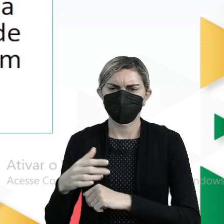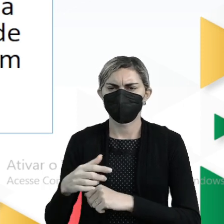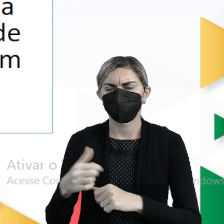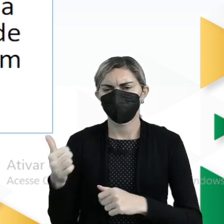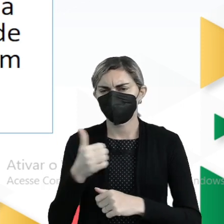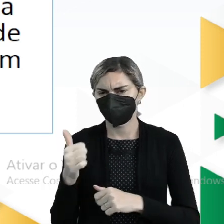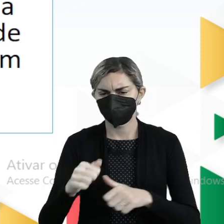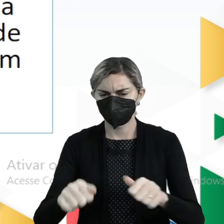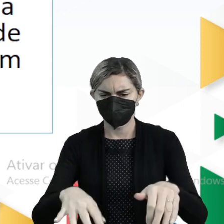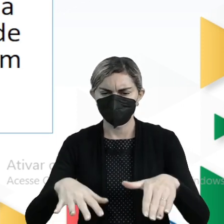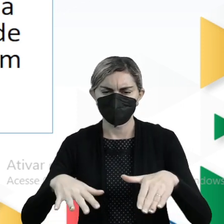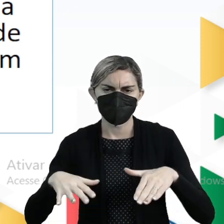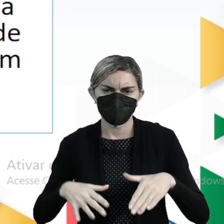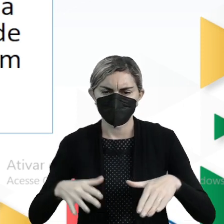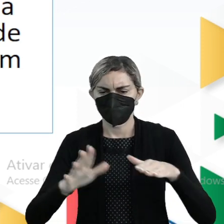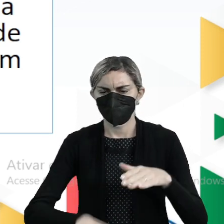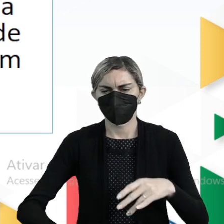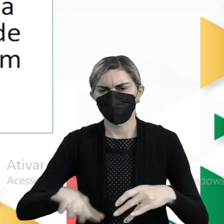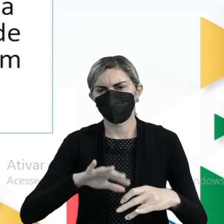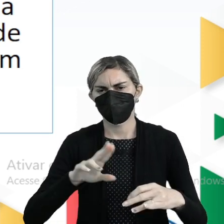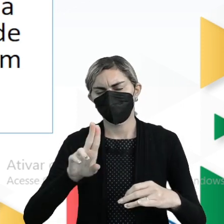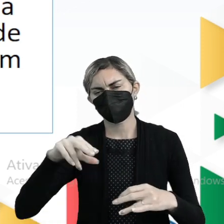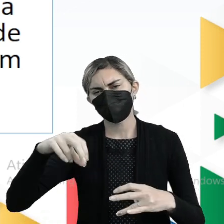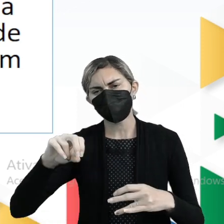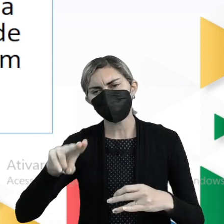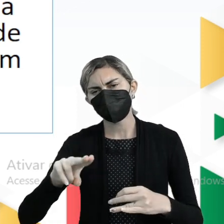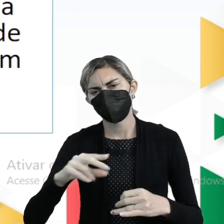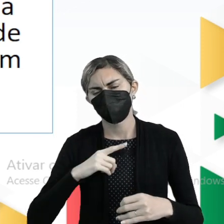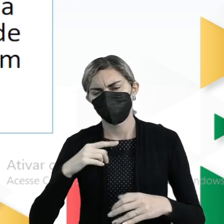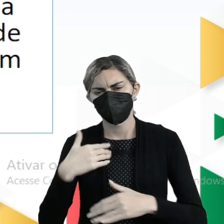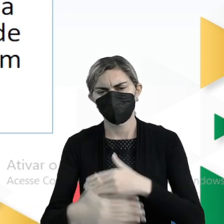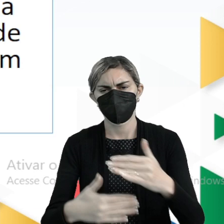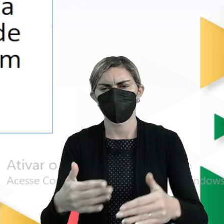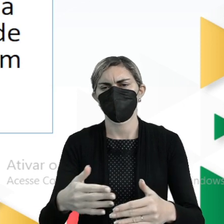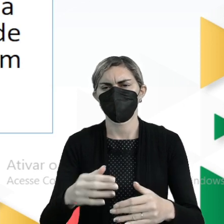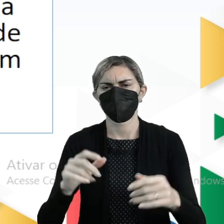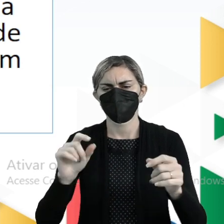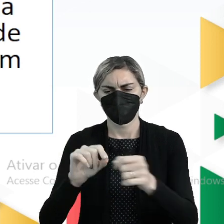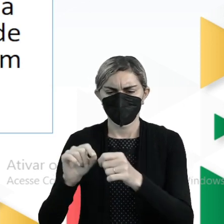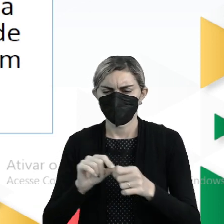7ª Assembleia Geral das Nações Unidas, o que propiciou, gente, uma